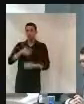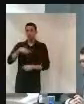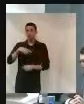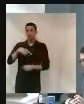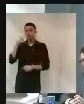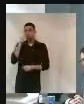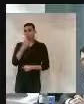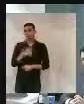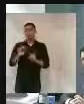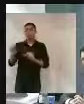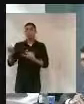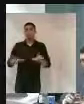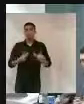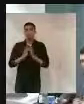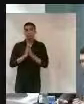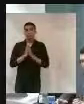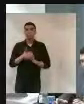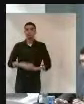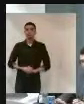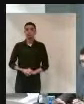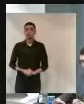passar, por favor?